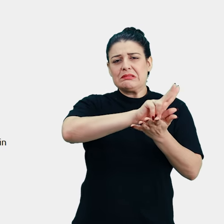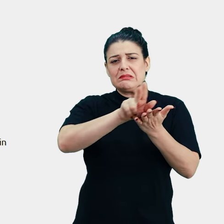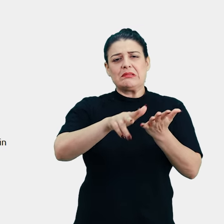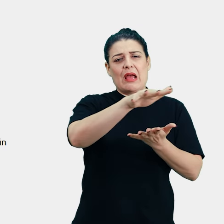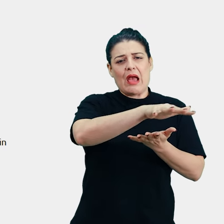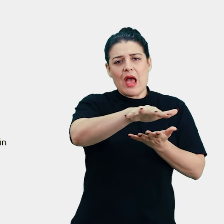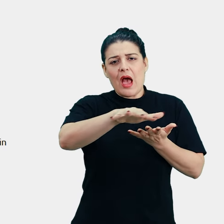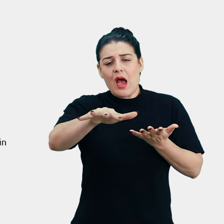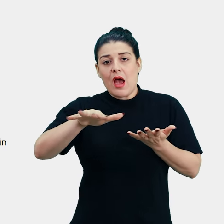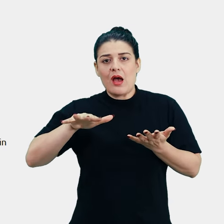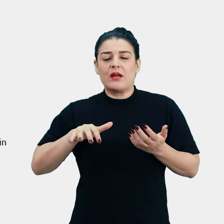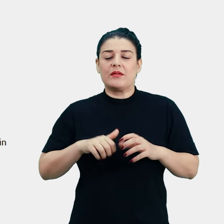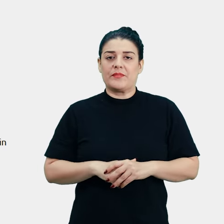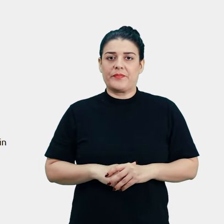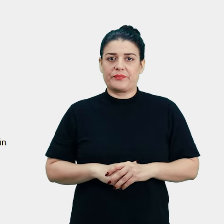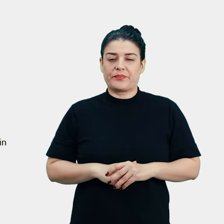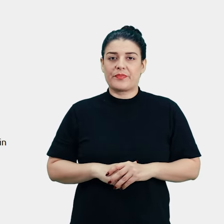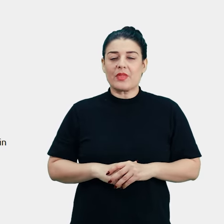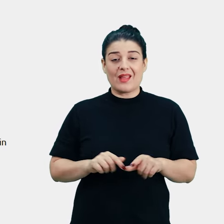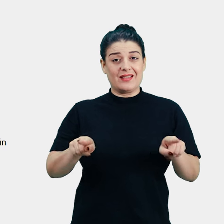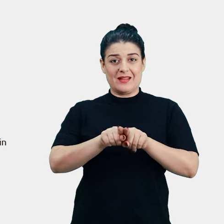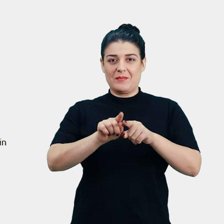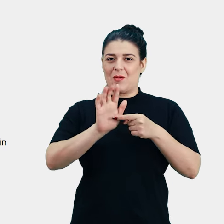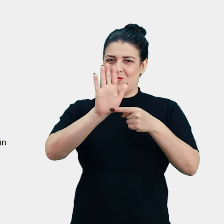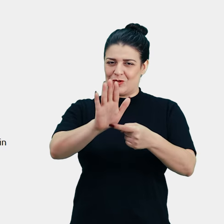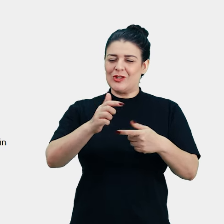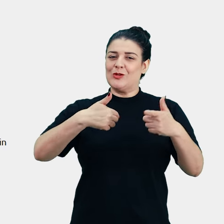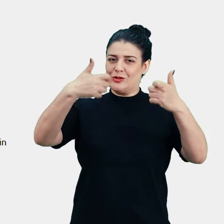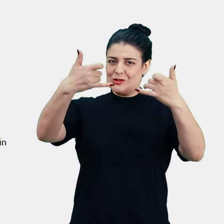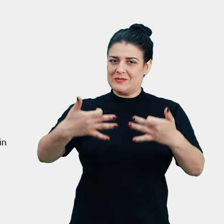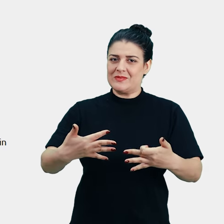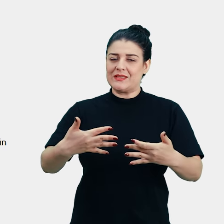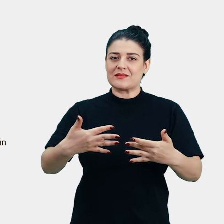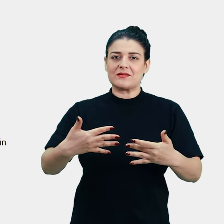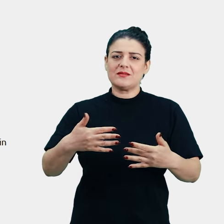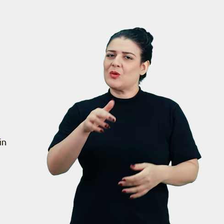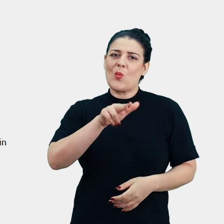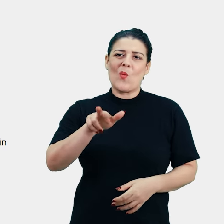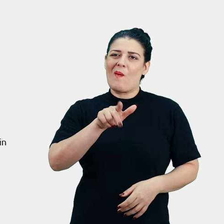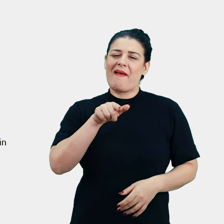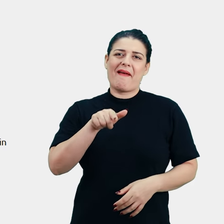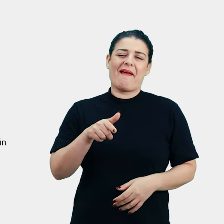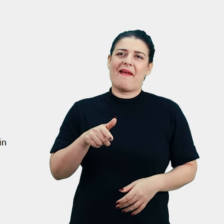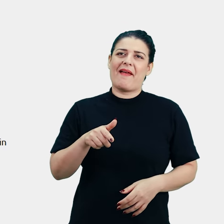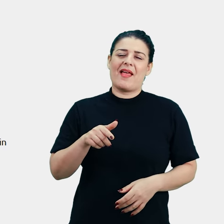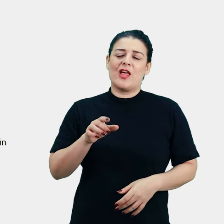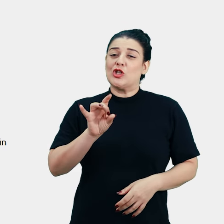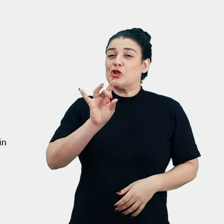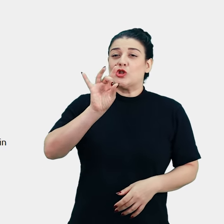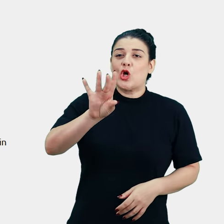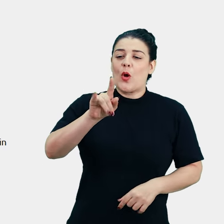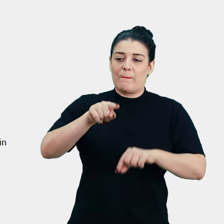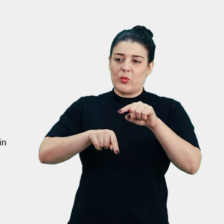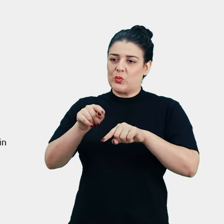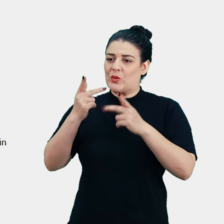áreas, como eu até mostrei para vocês e falei que não é uma técnica que é utilizada só em